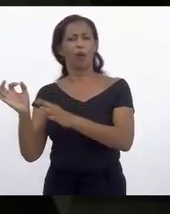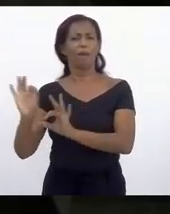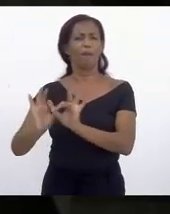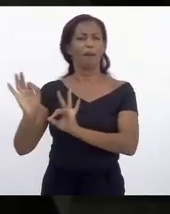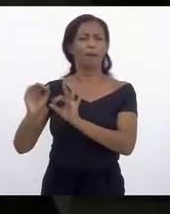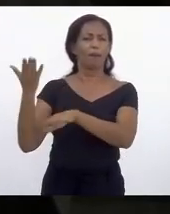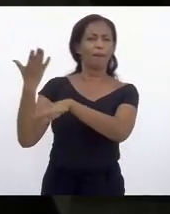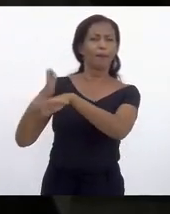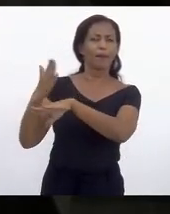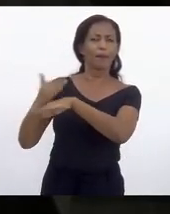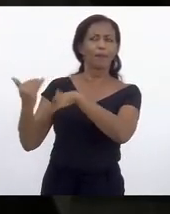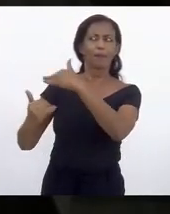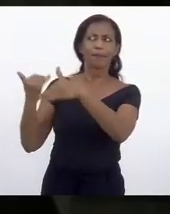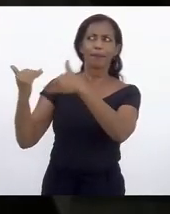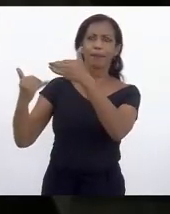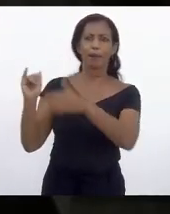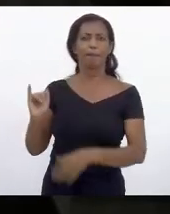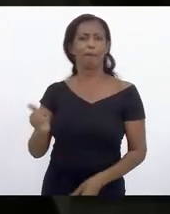sendo praticados